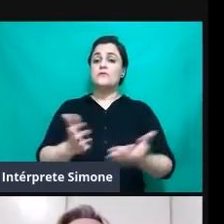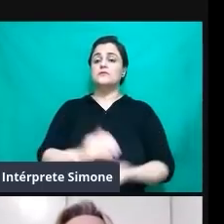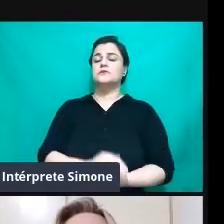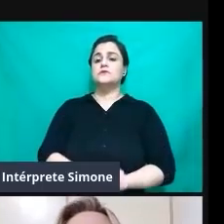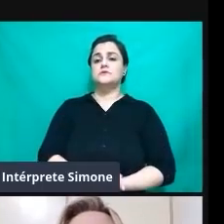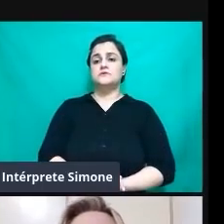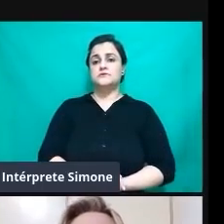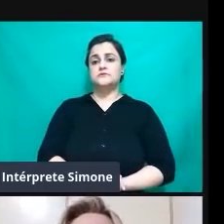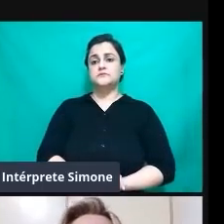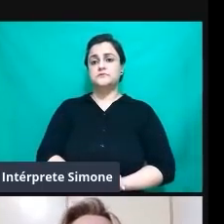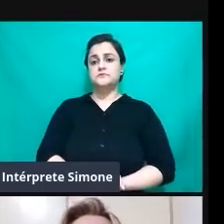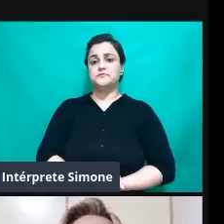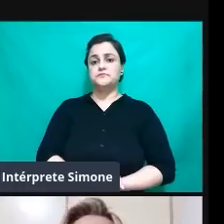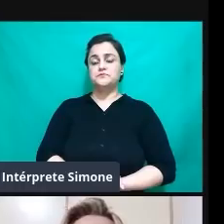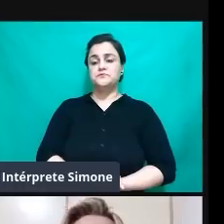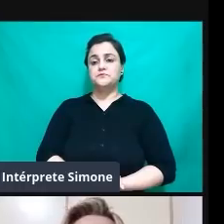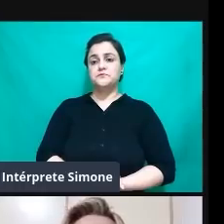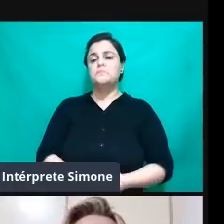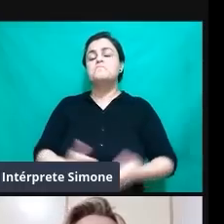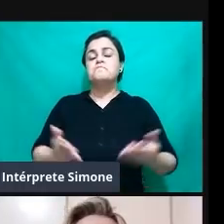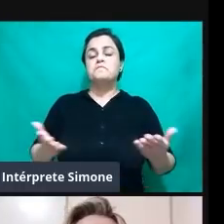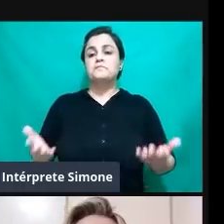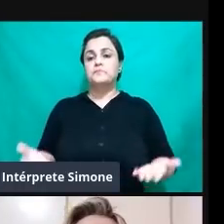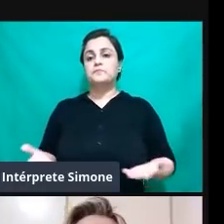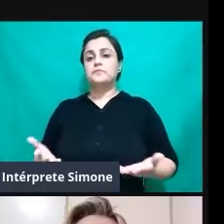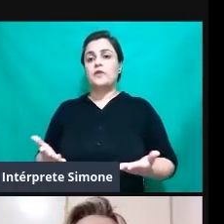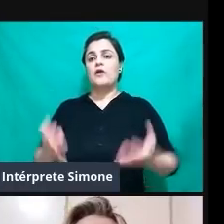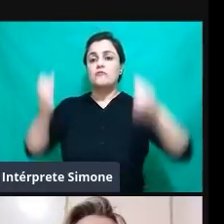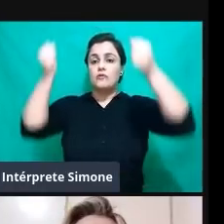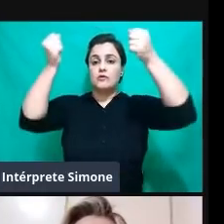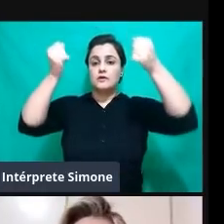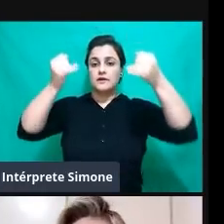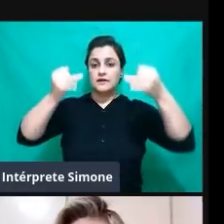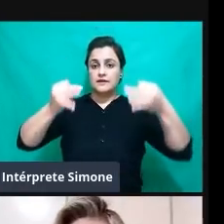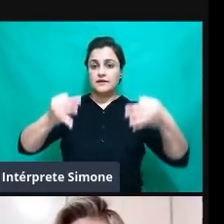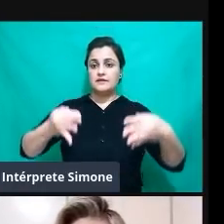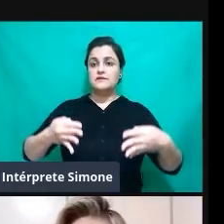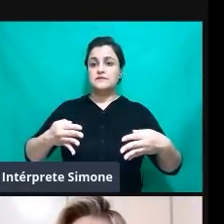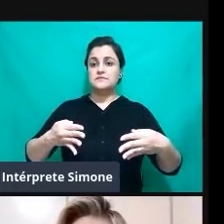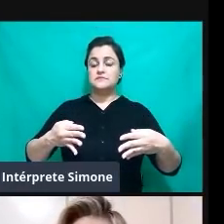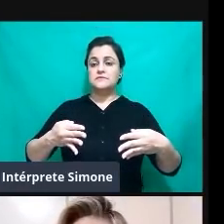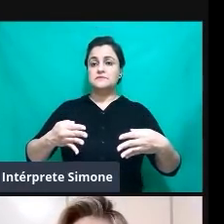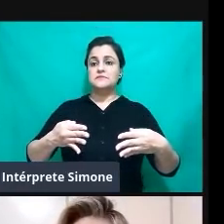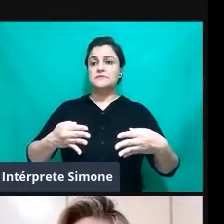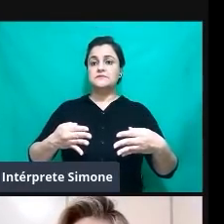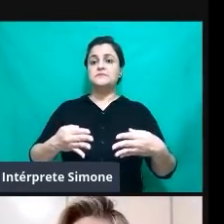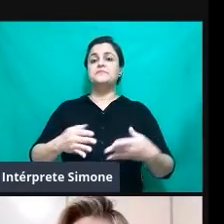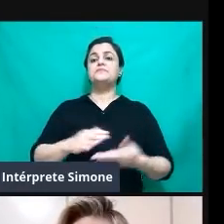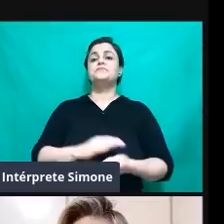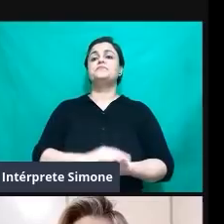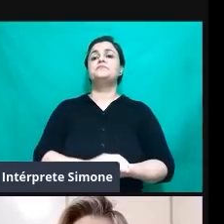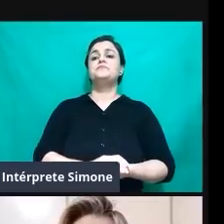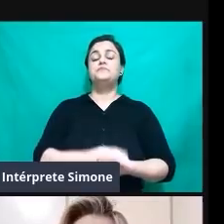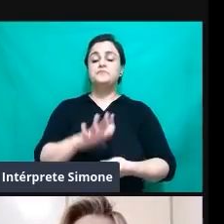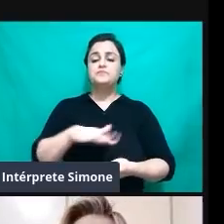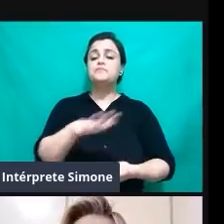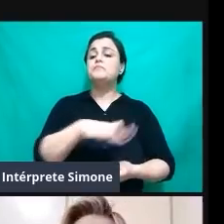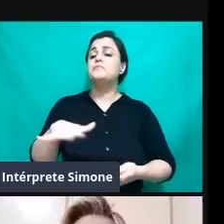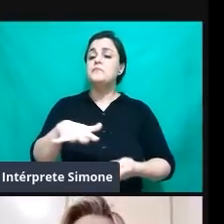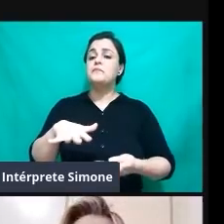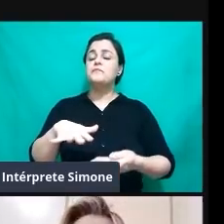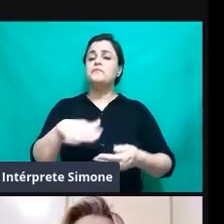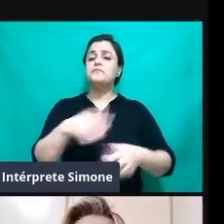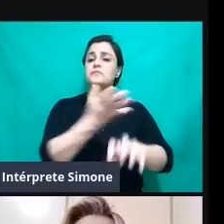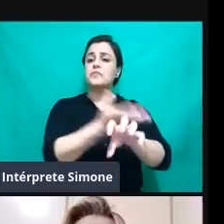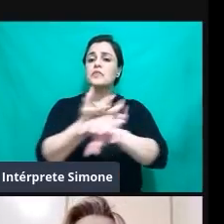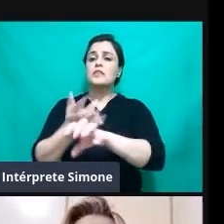Então, nós vamos falar então um pouquinho, né, sobre as competências da matemática, as competências específicas, né?